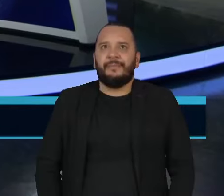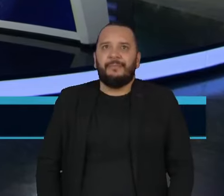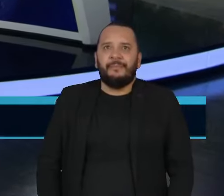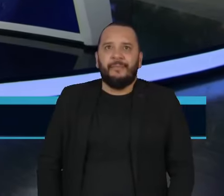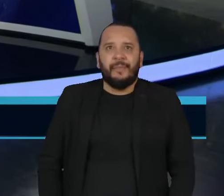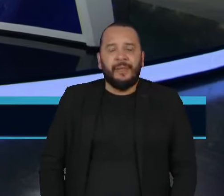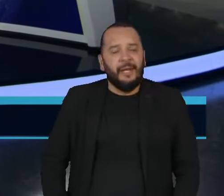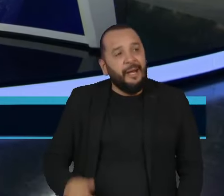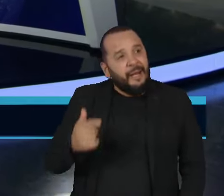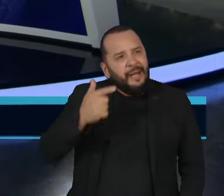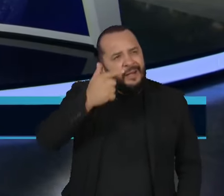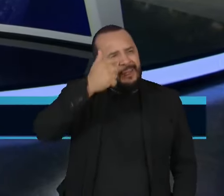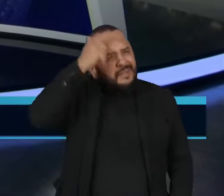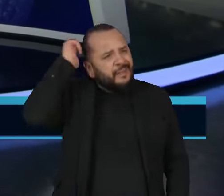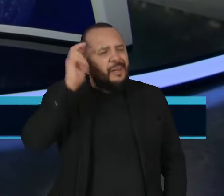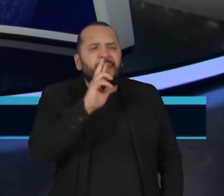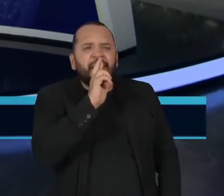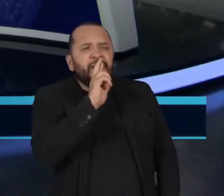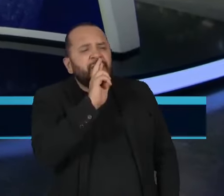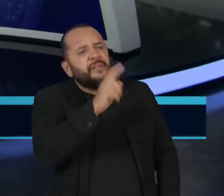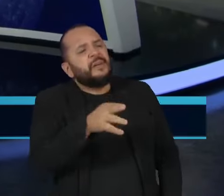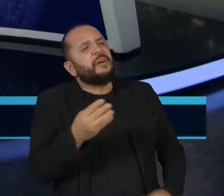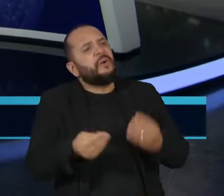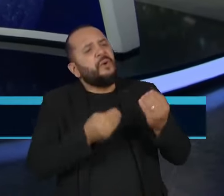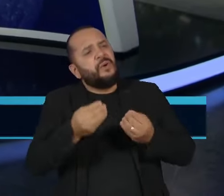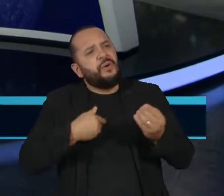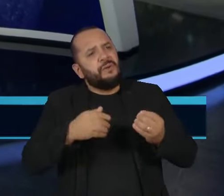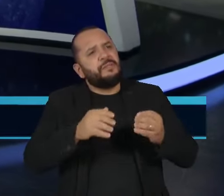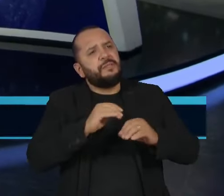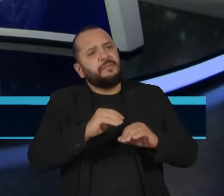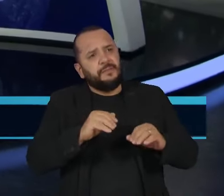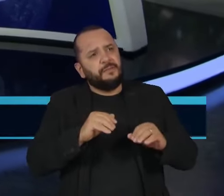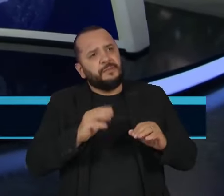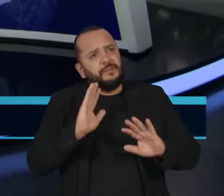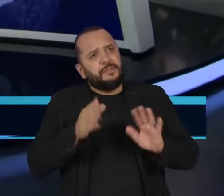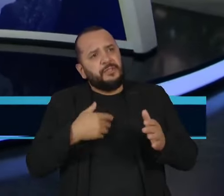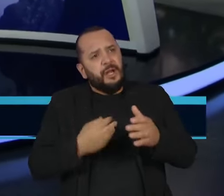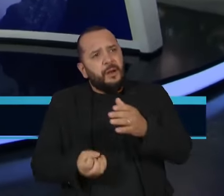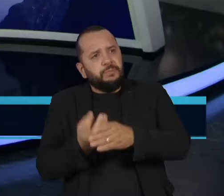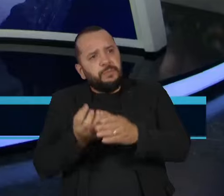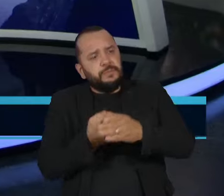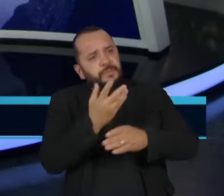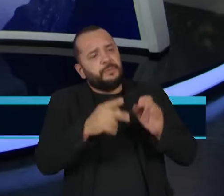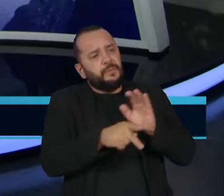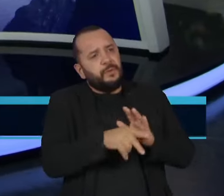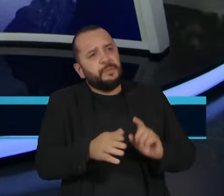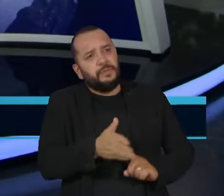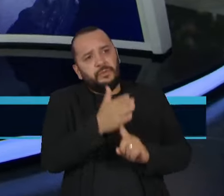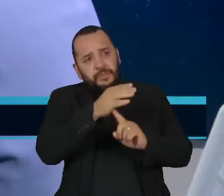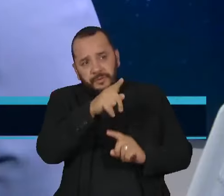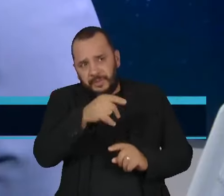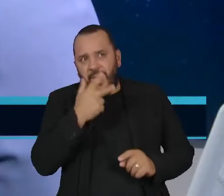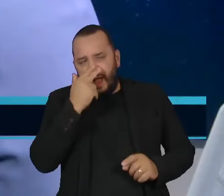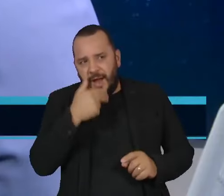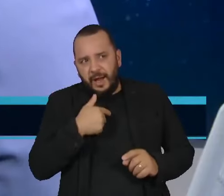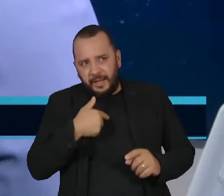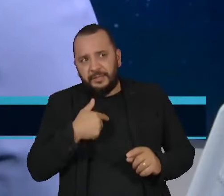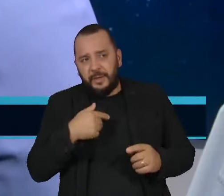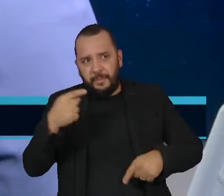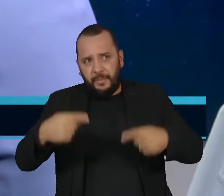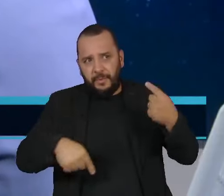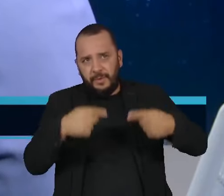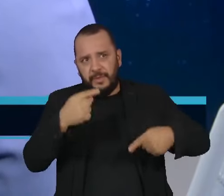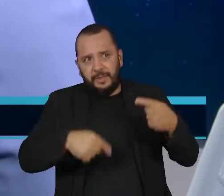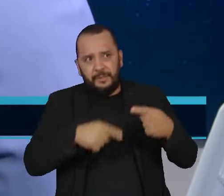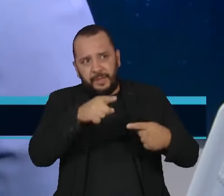Taz, que resultados nós veremos dessa grande demanda pelas profissões tecnológicas e você vê sentido em toda essa polêmica em